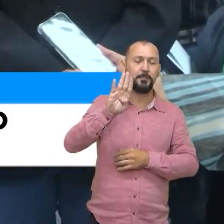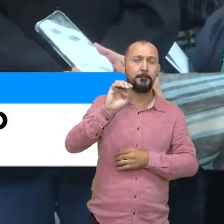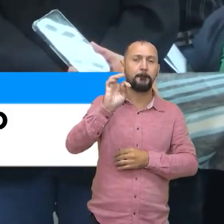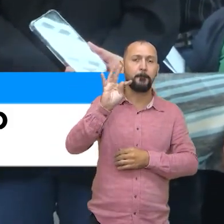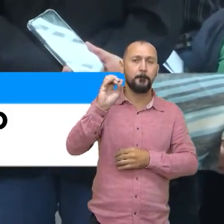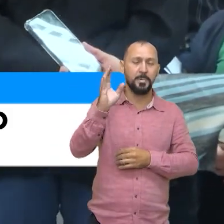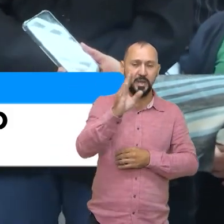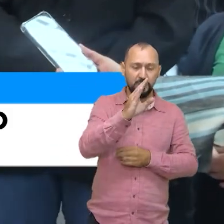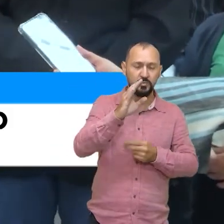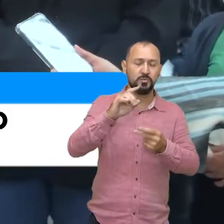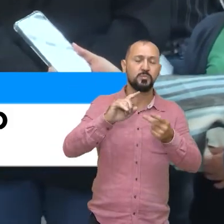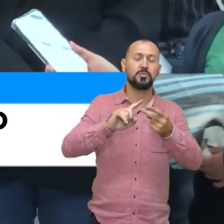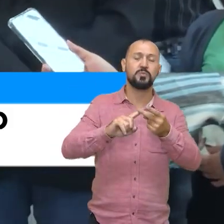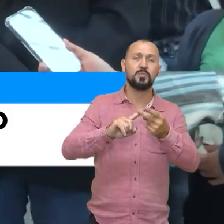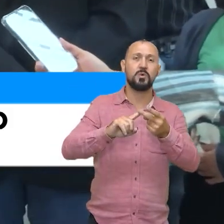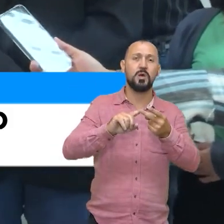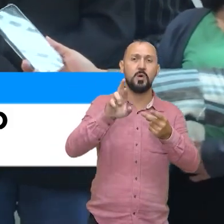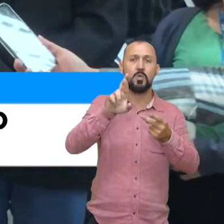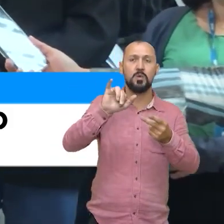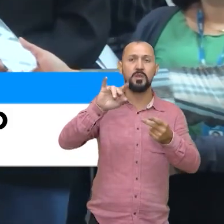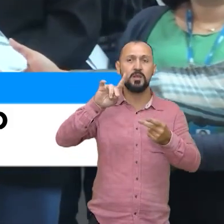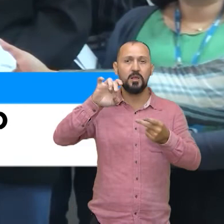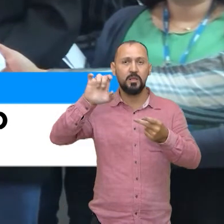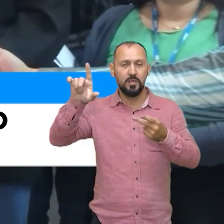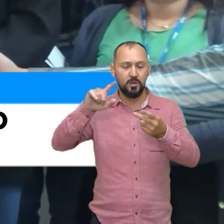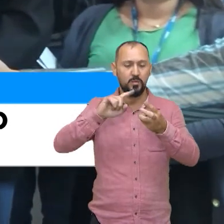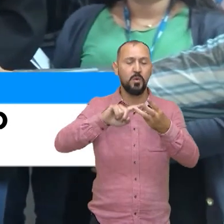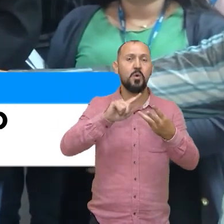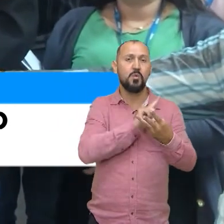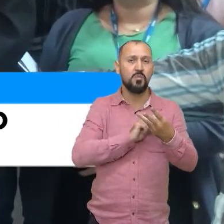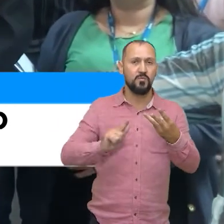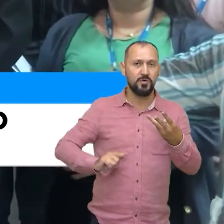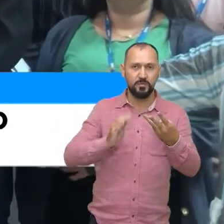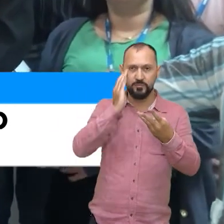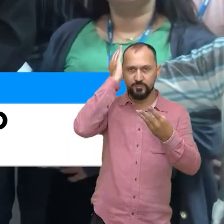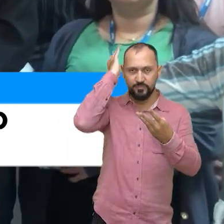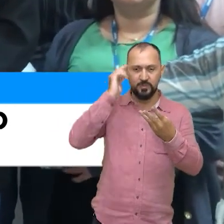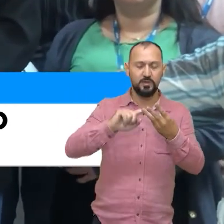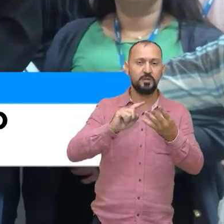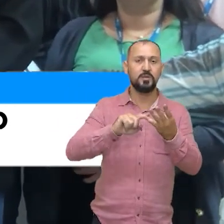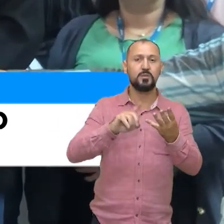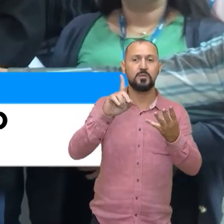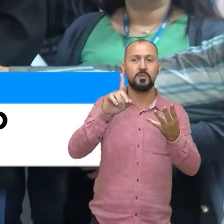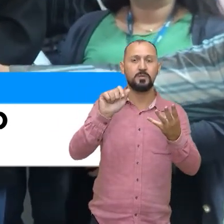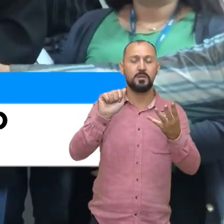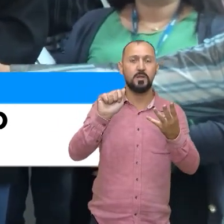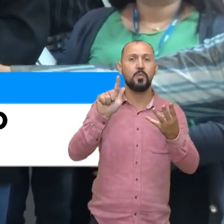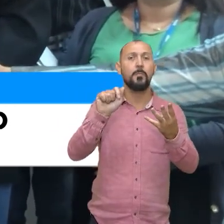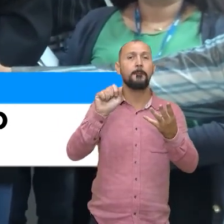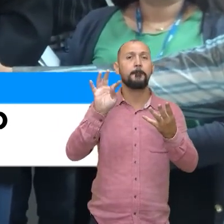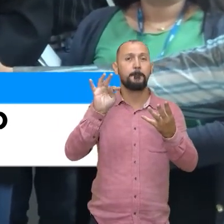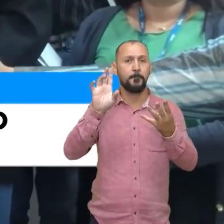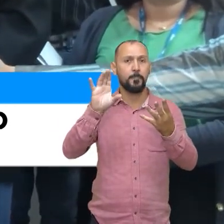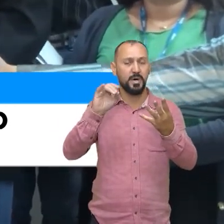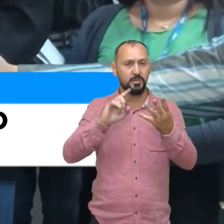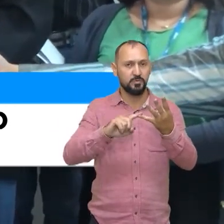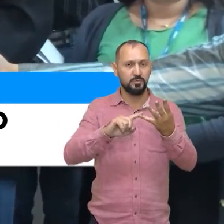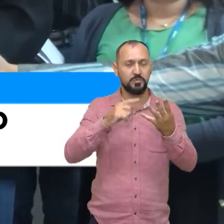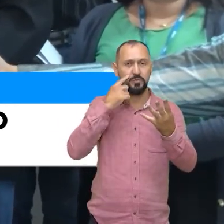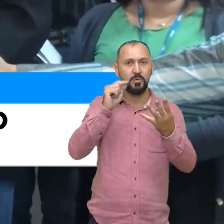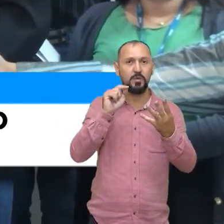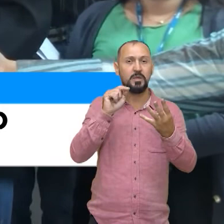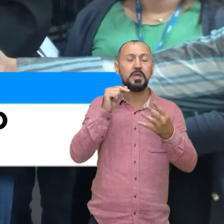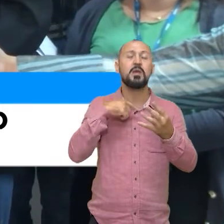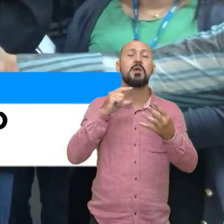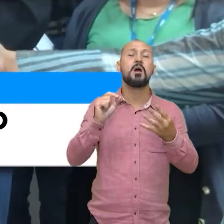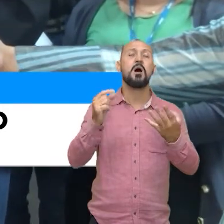ao Eduardo Riedel, nosso ex-secretário de Infraestrutura, ao governador Reinaldo Zambuja e ao Dagoberto Nogueira. A Assembleia está